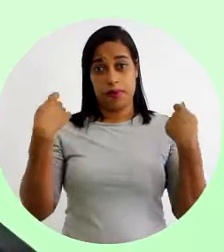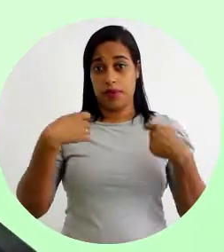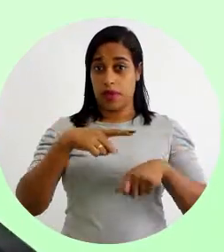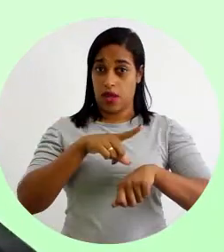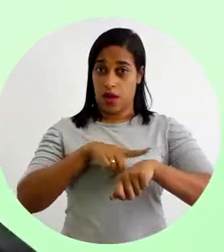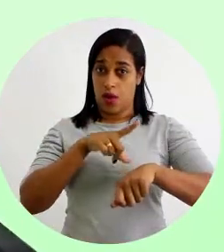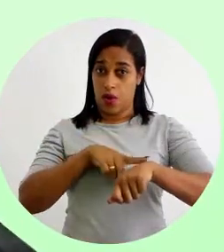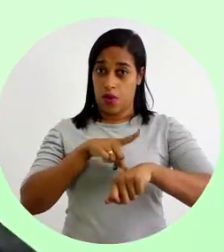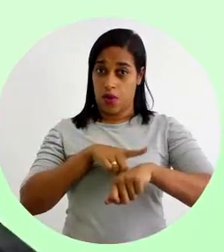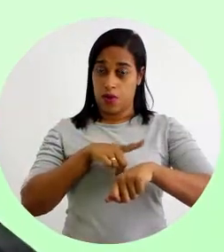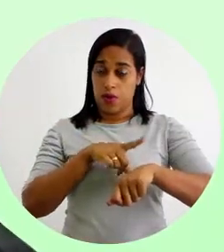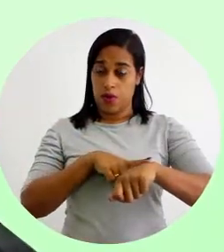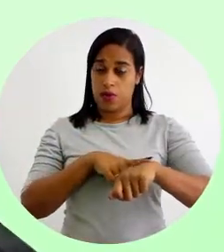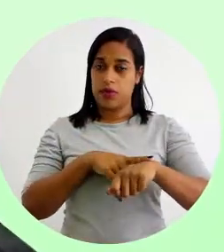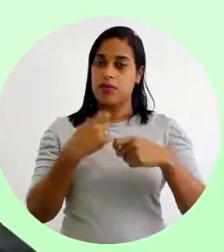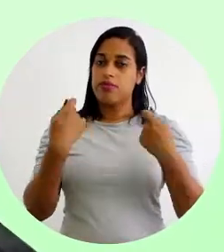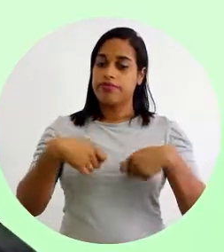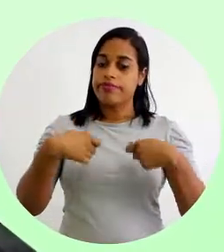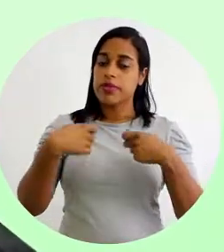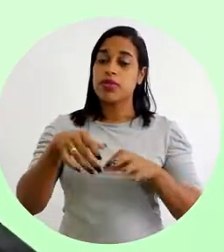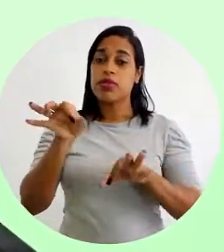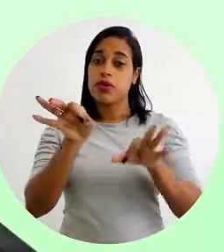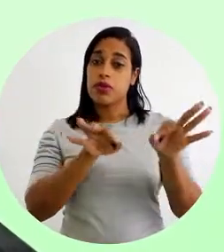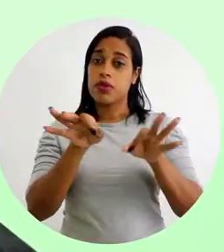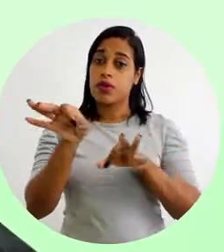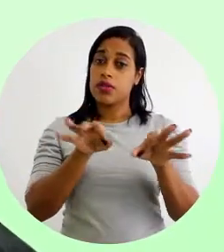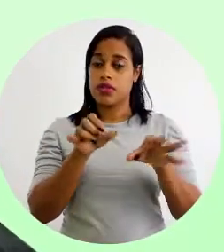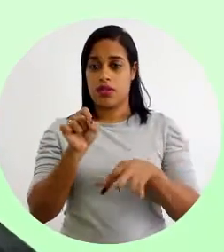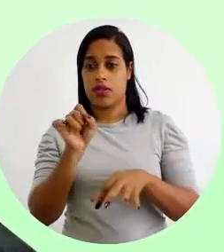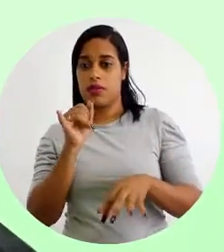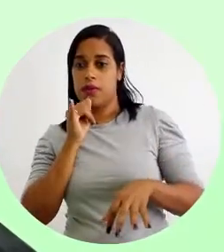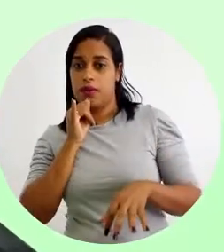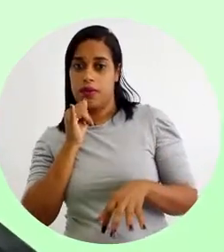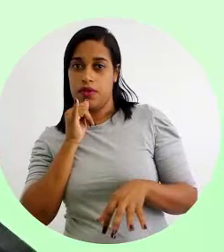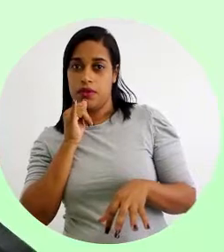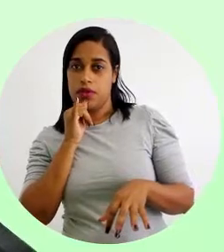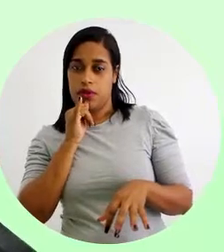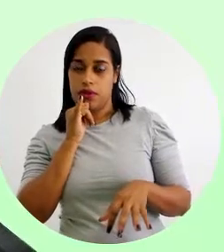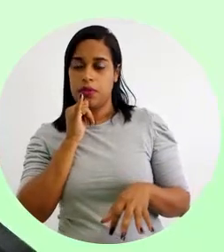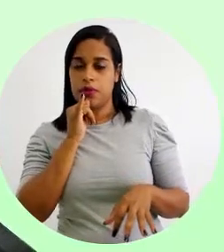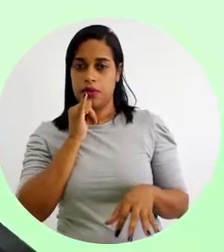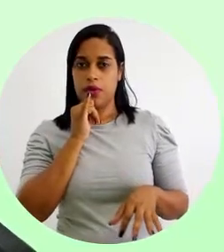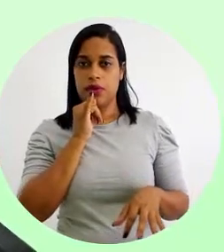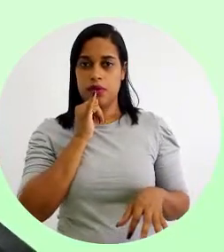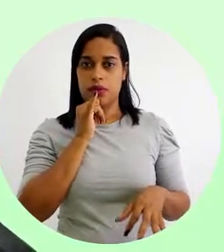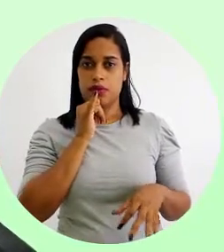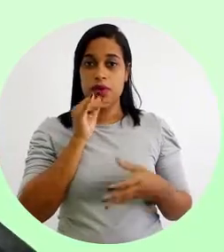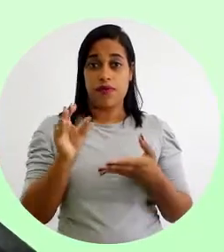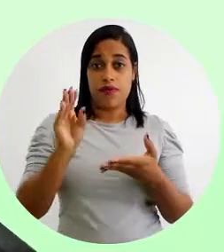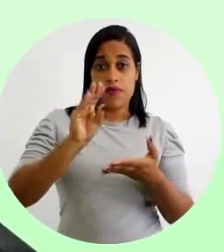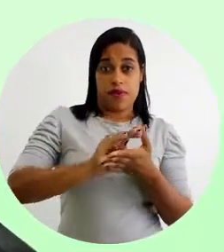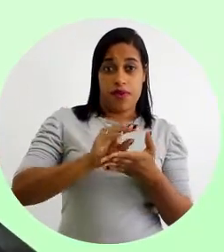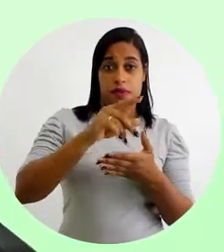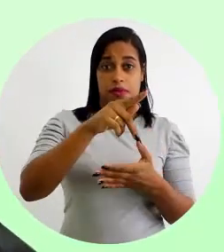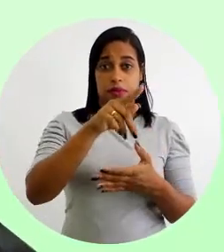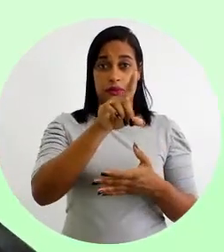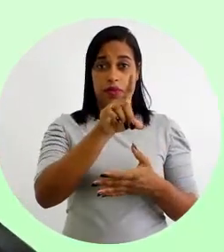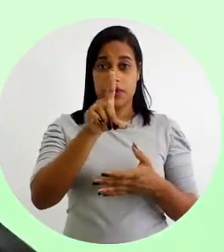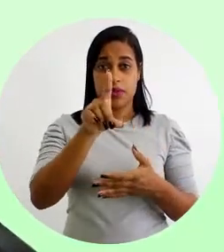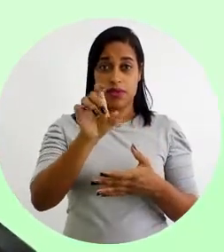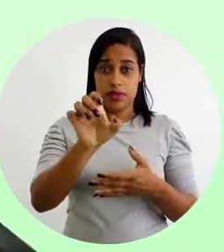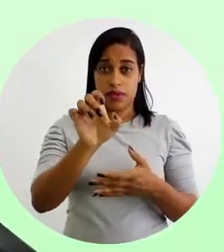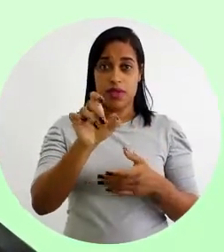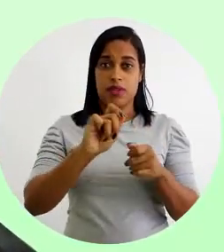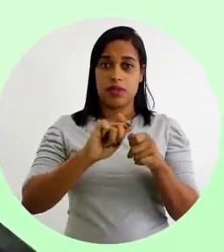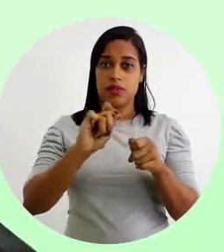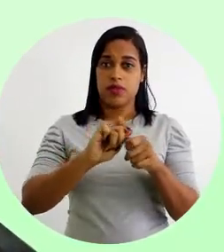tem que, na hora da prestação de conta, a gente tem que organizar. Se caso, com relação ao recurso do